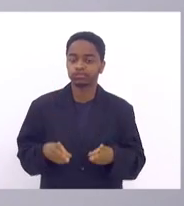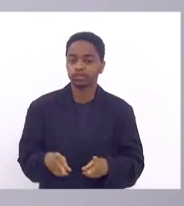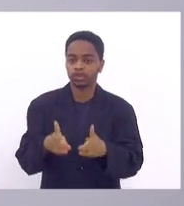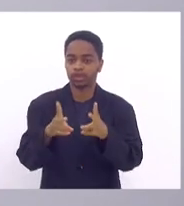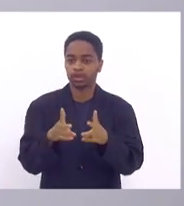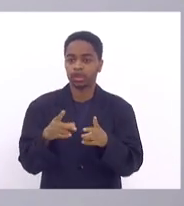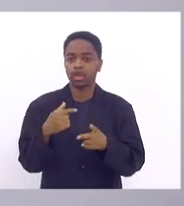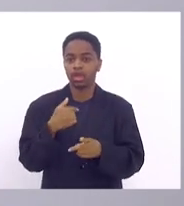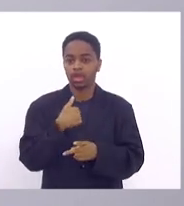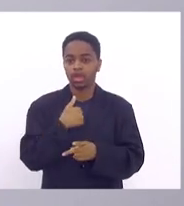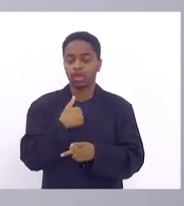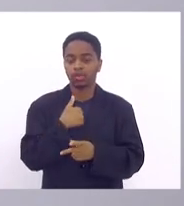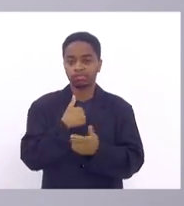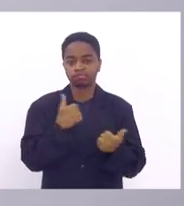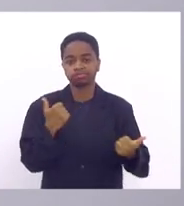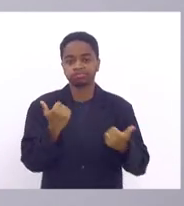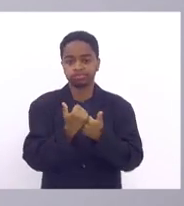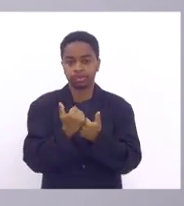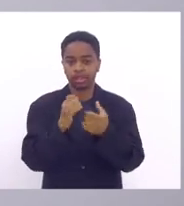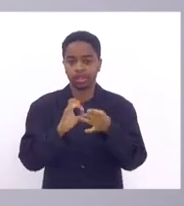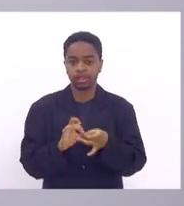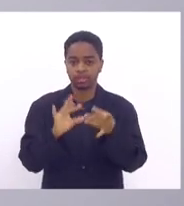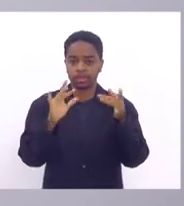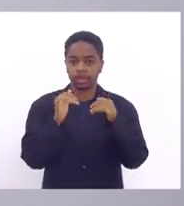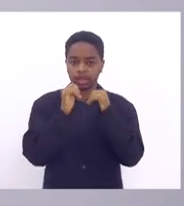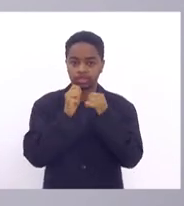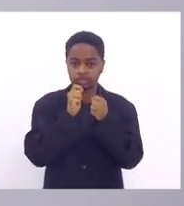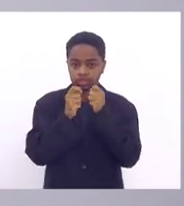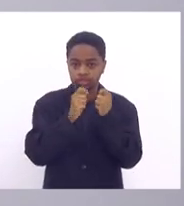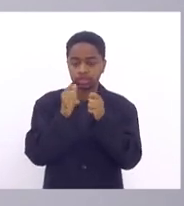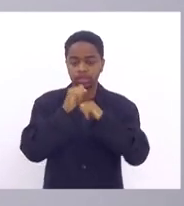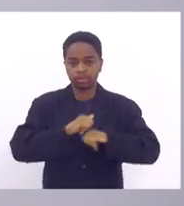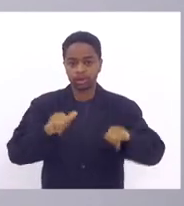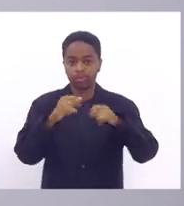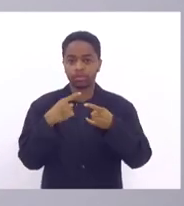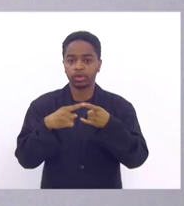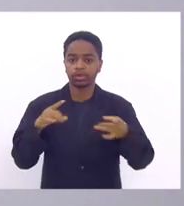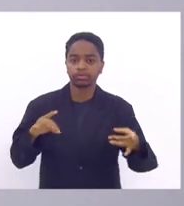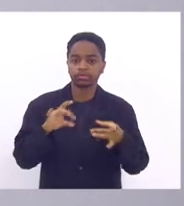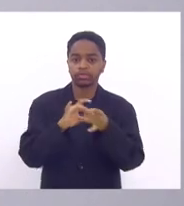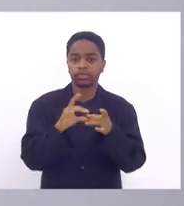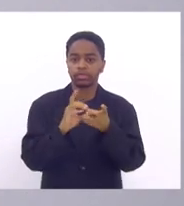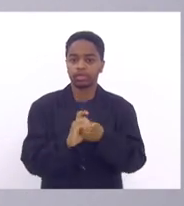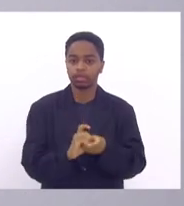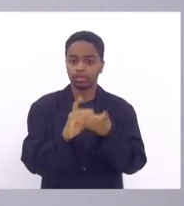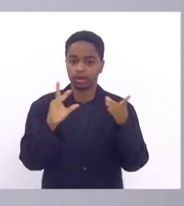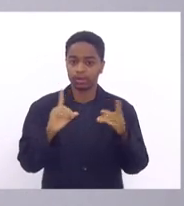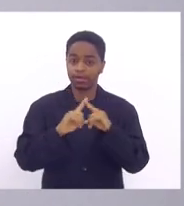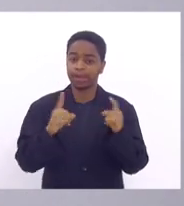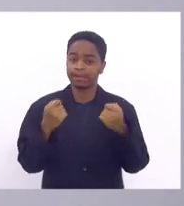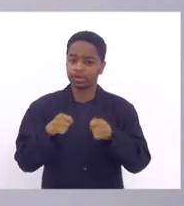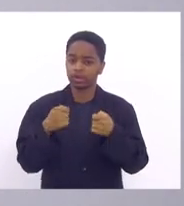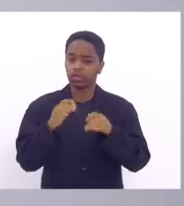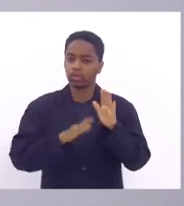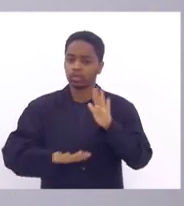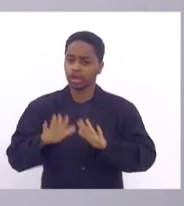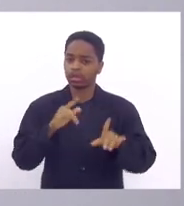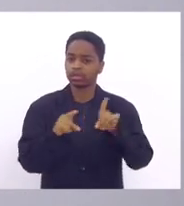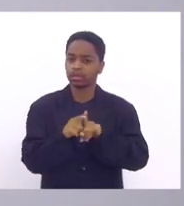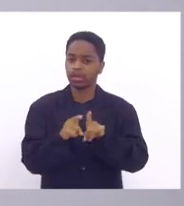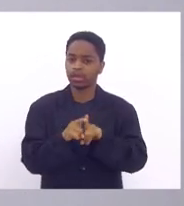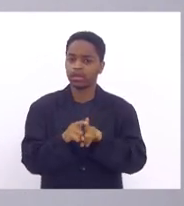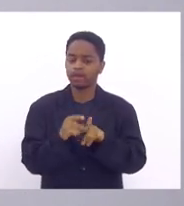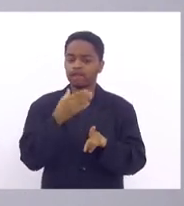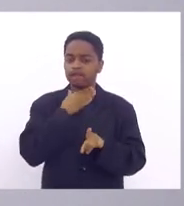sou totalmente a favor a liberdade de imprensa porque faz parte da Democracia mas é preciso tomar cuidado também com Fake